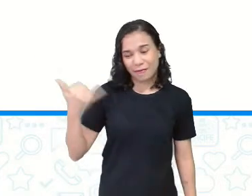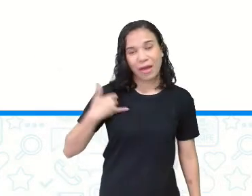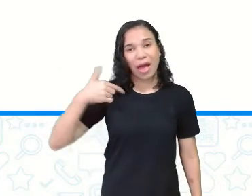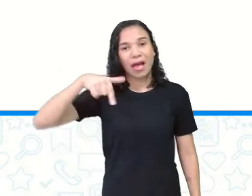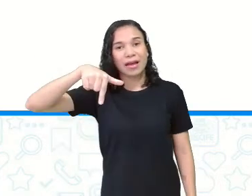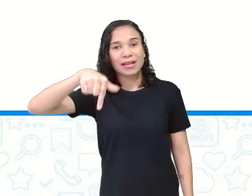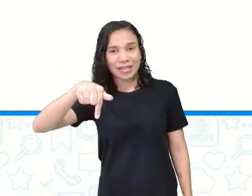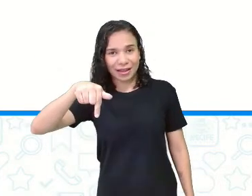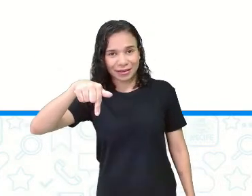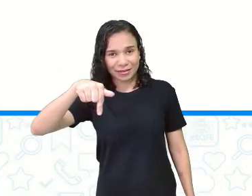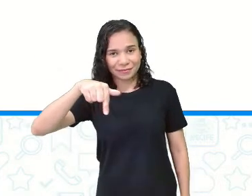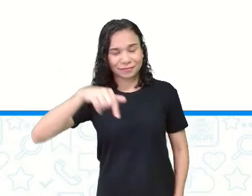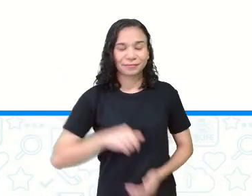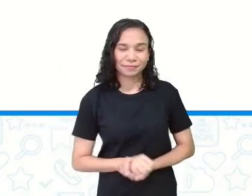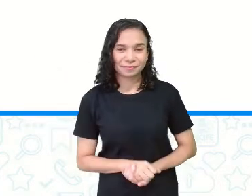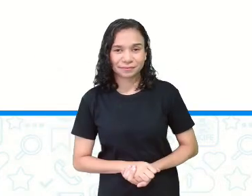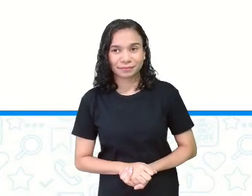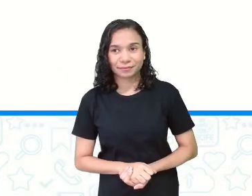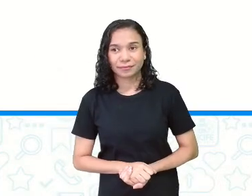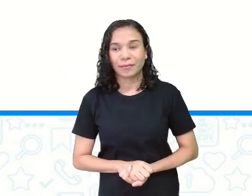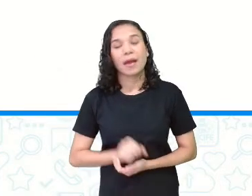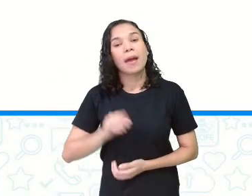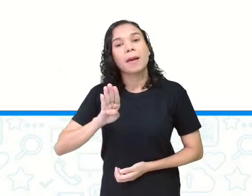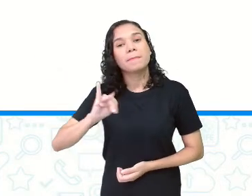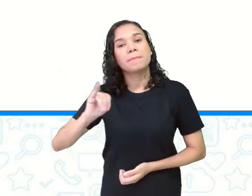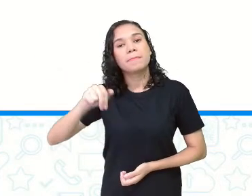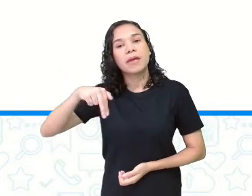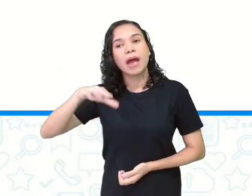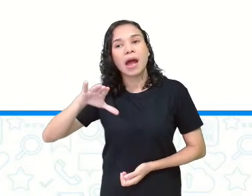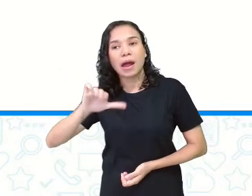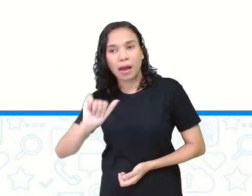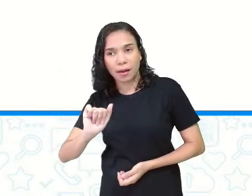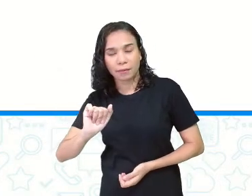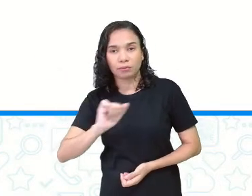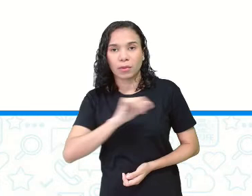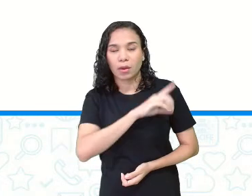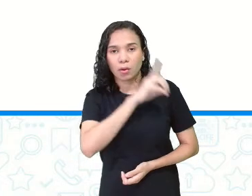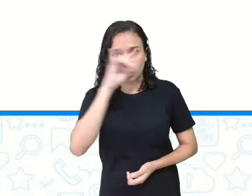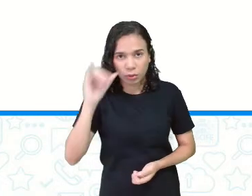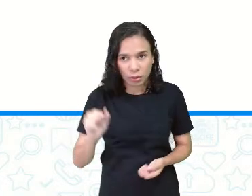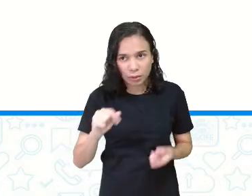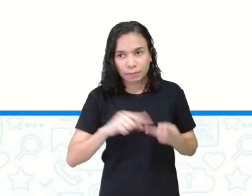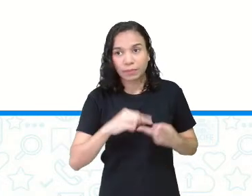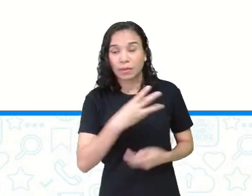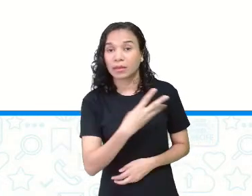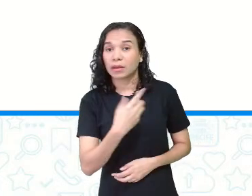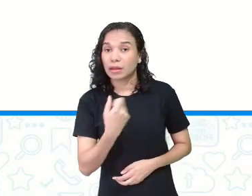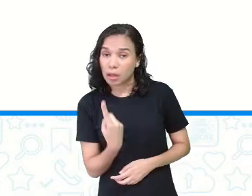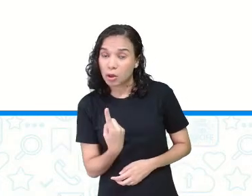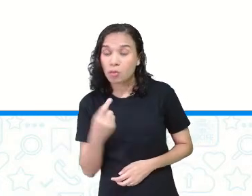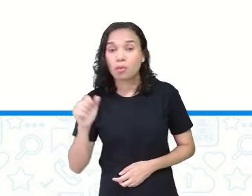de 7 anos. Bianca. Aí tem a data aí, ó,